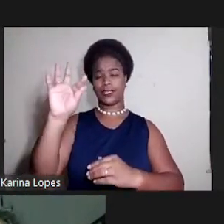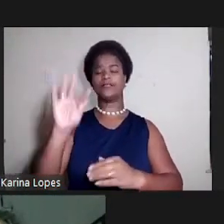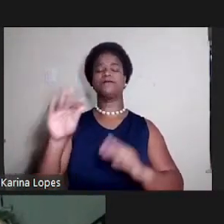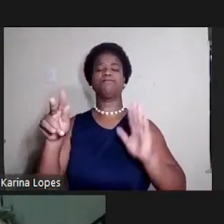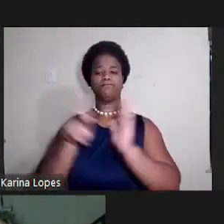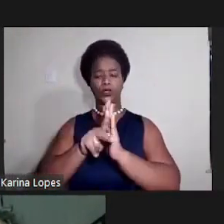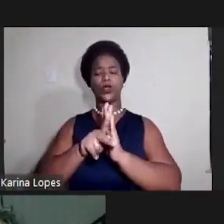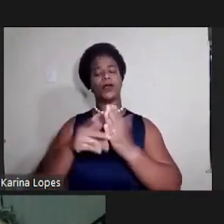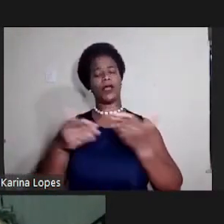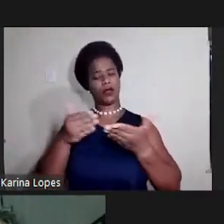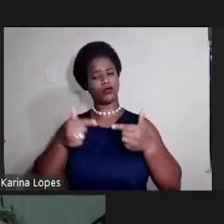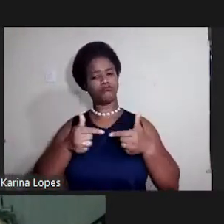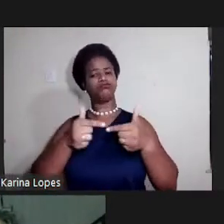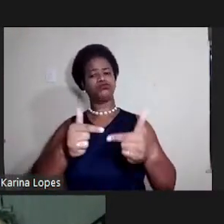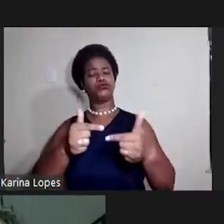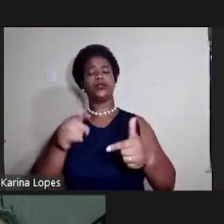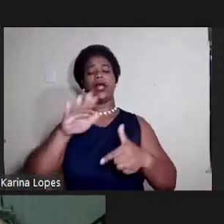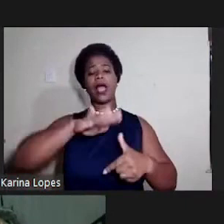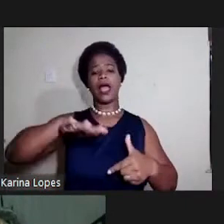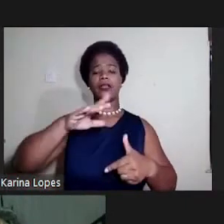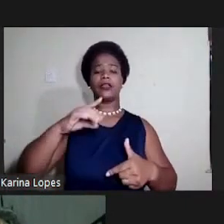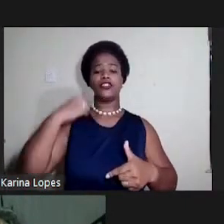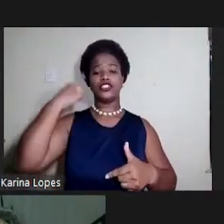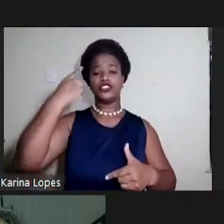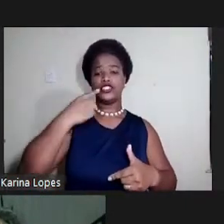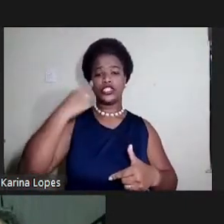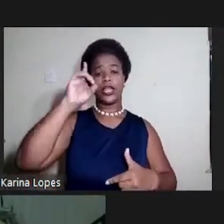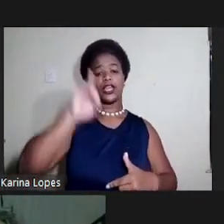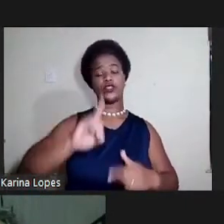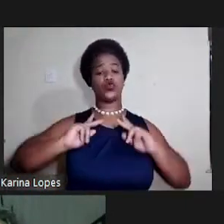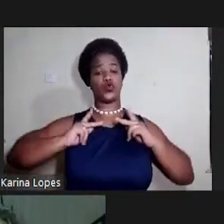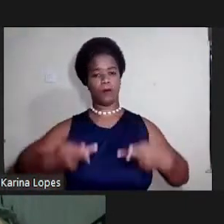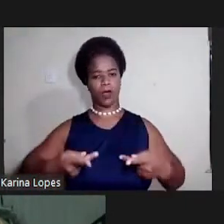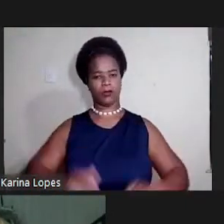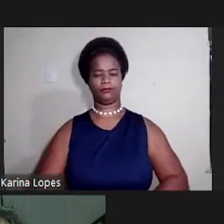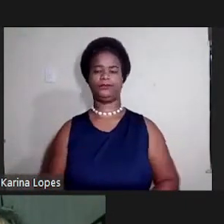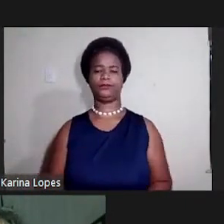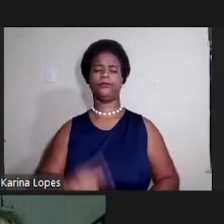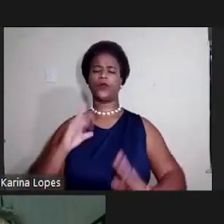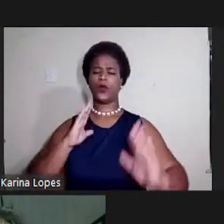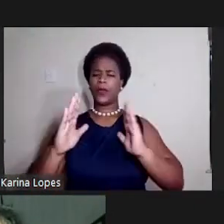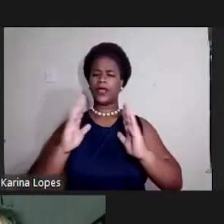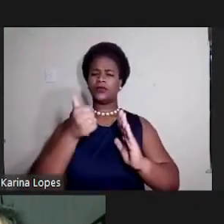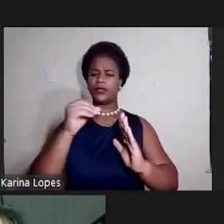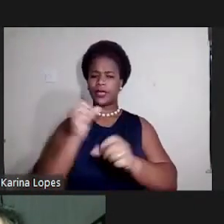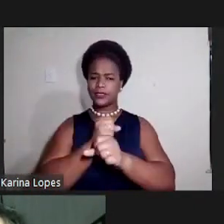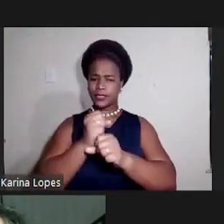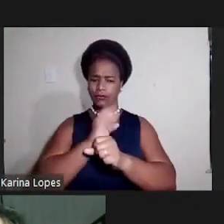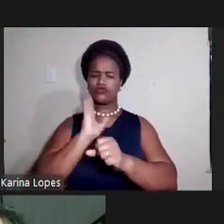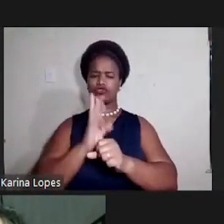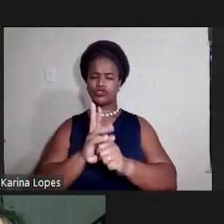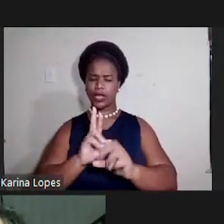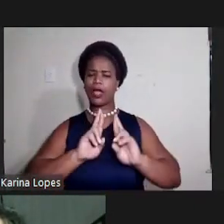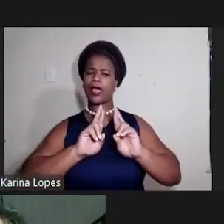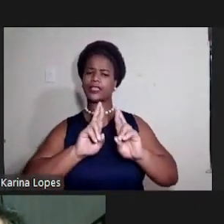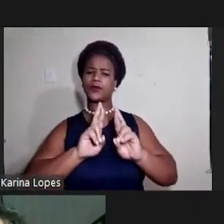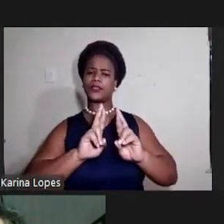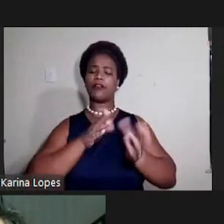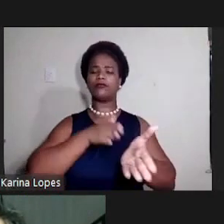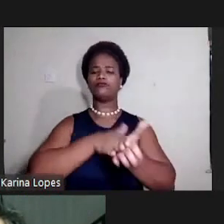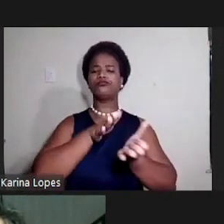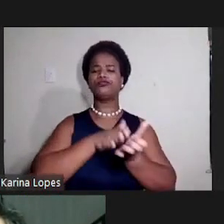área de Direitos Humanos. Durante 10 anos, foi responsável editorial e de parceria internacional da Rede